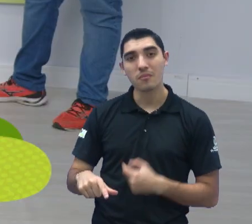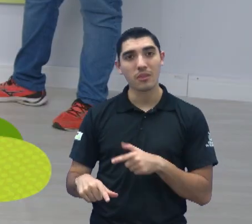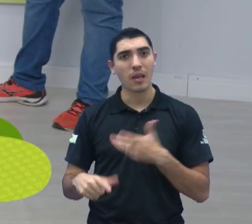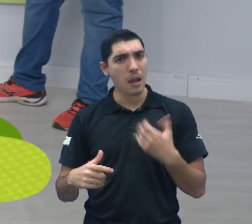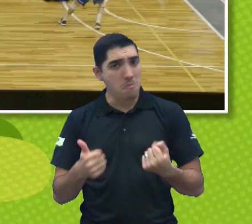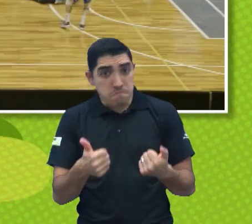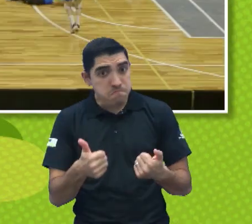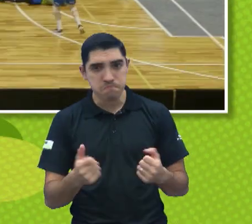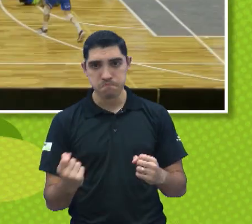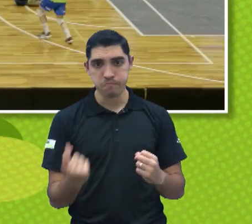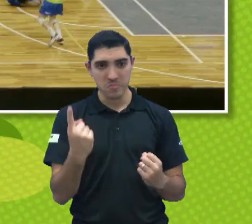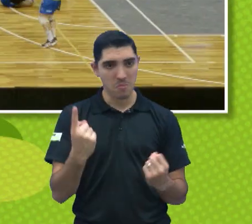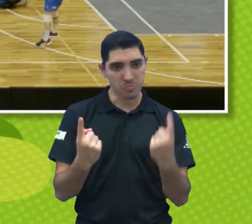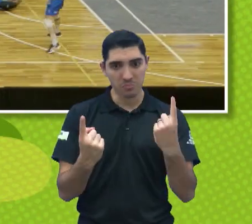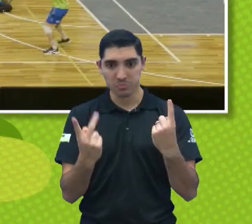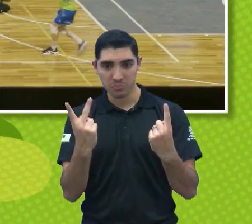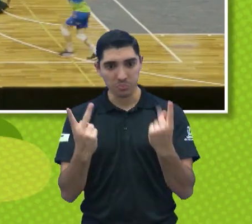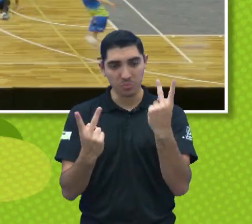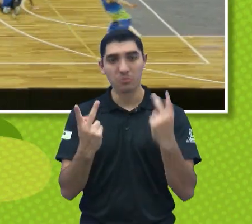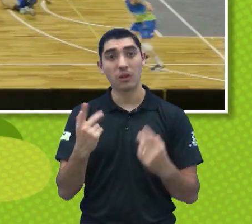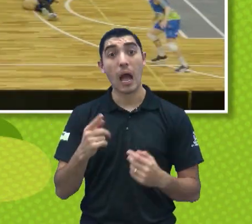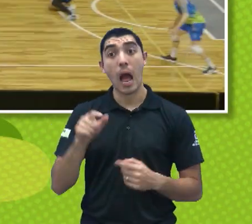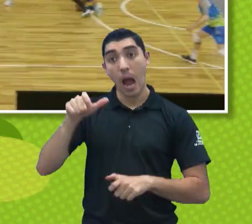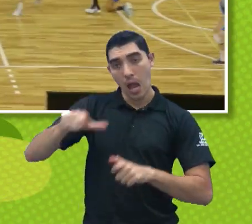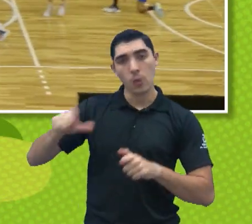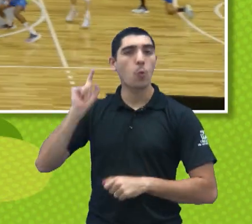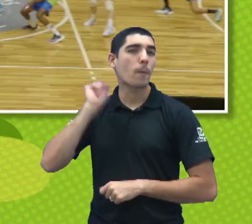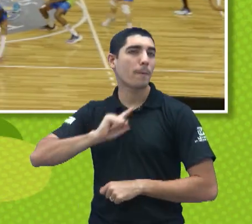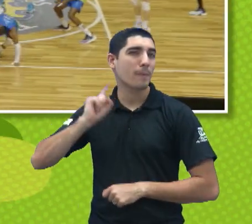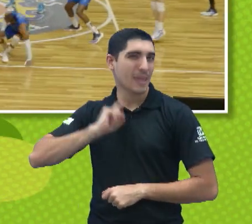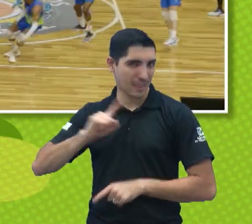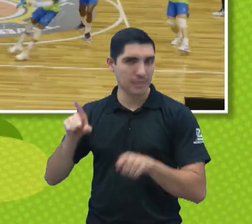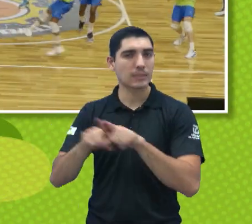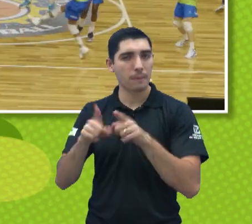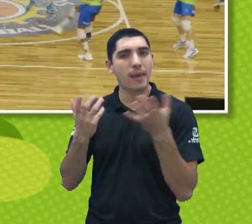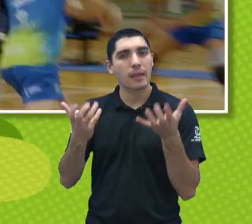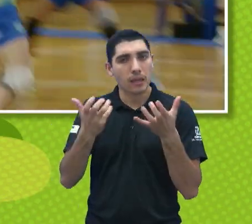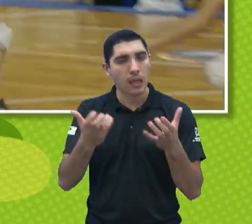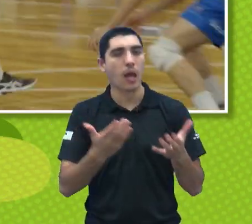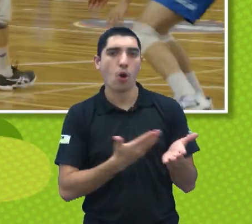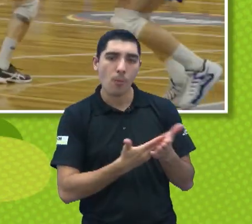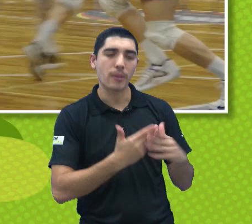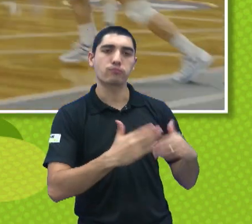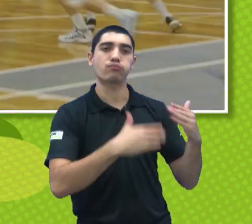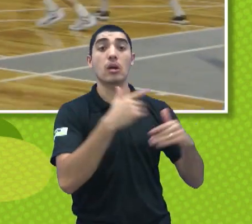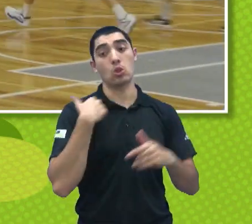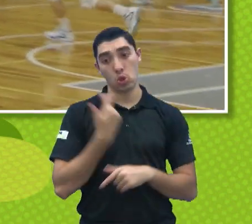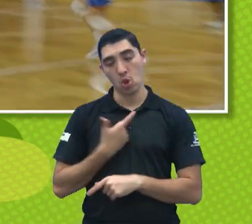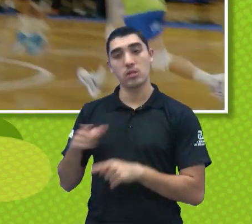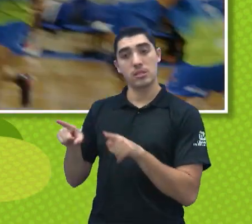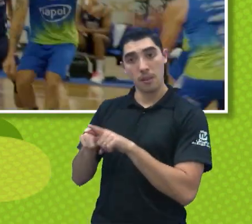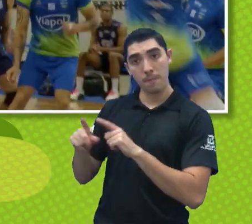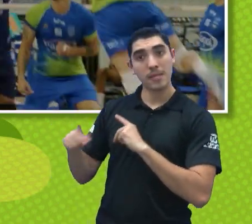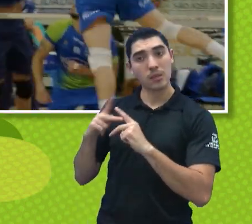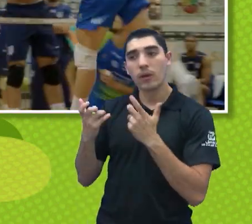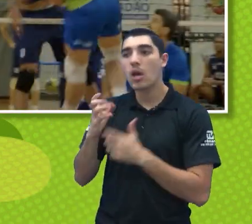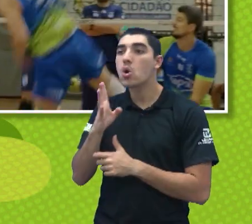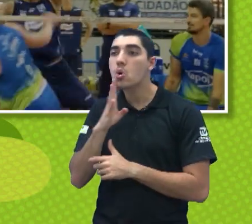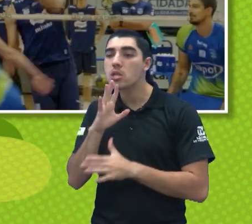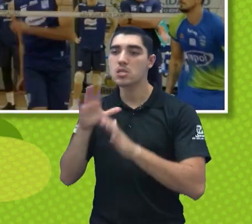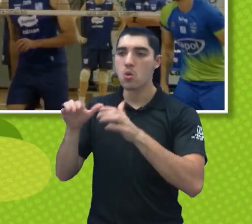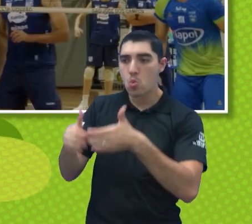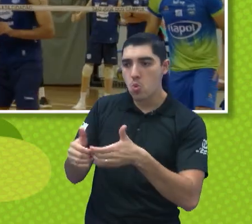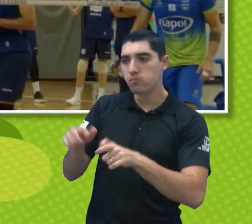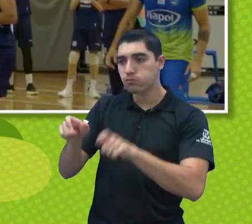vamos aproveitar, né? Eles também precisavam de ritmo, porque estão começando agora, a gente também, para conhecer, né, o grupo. Então, acho que